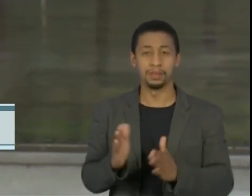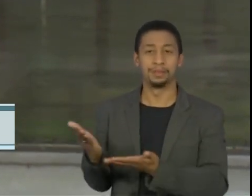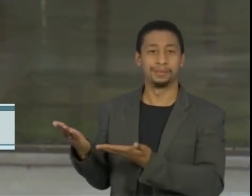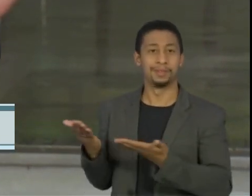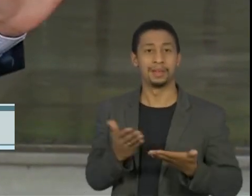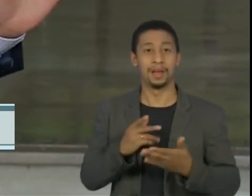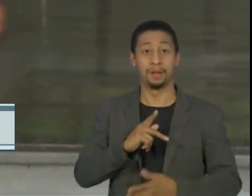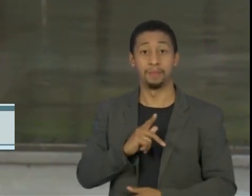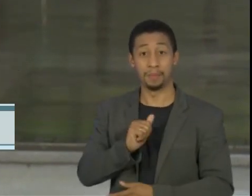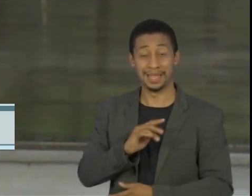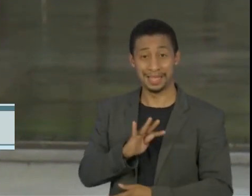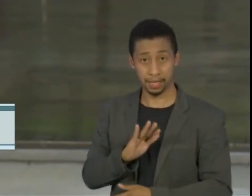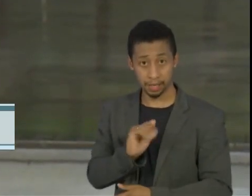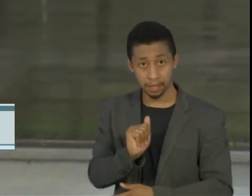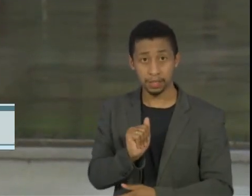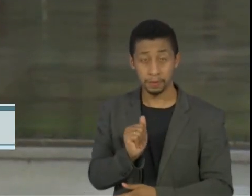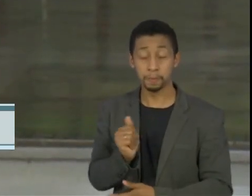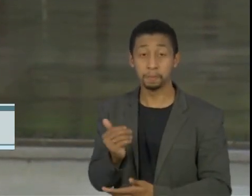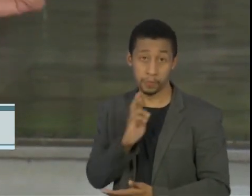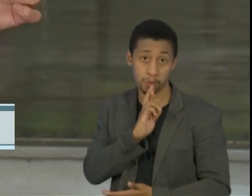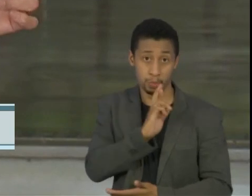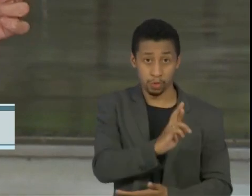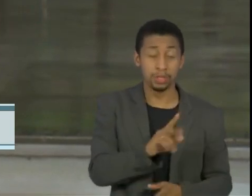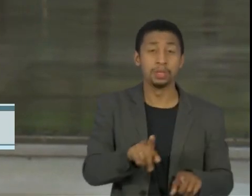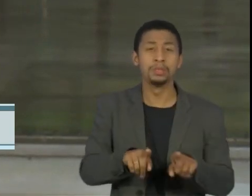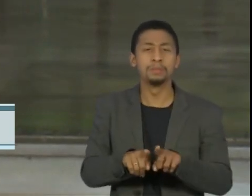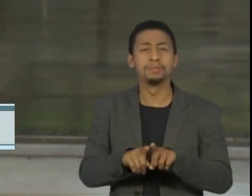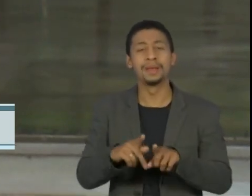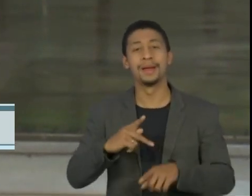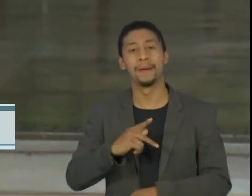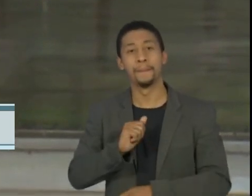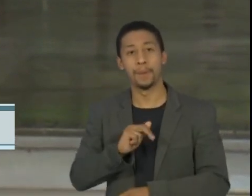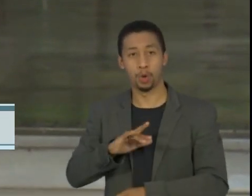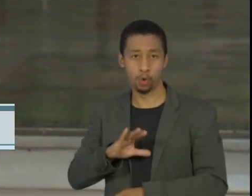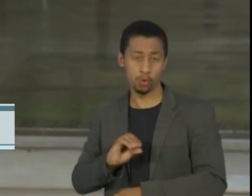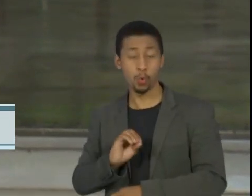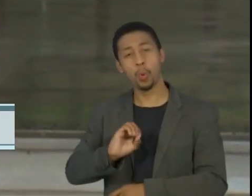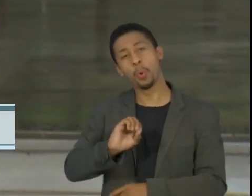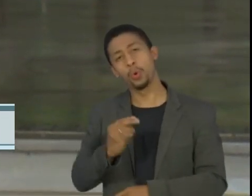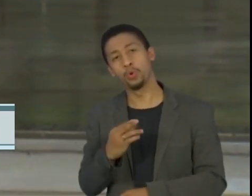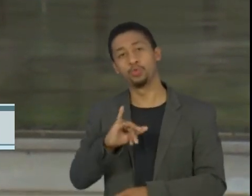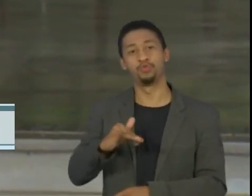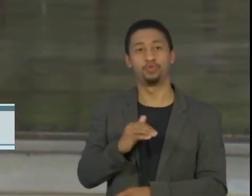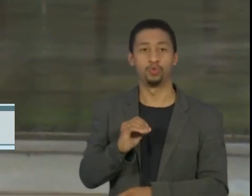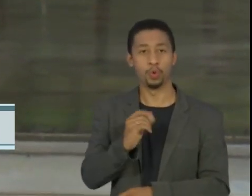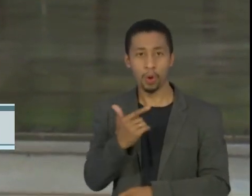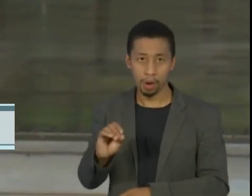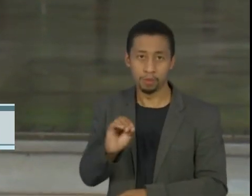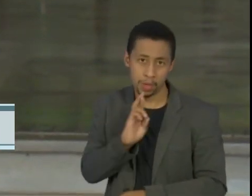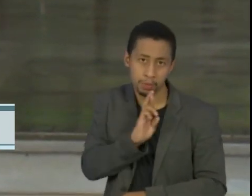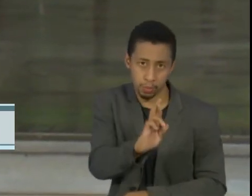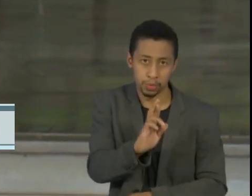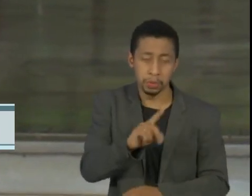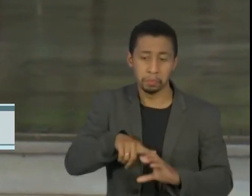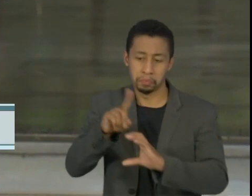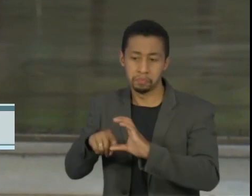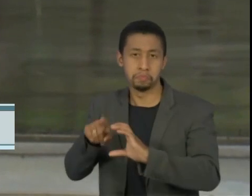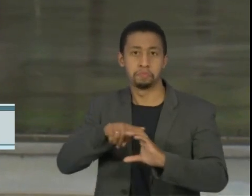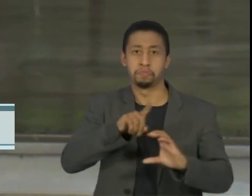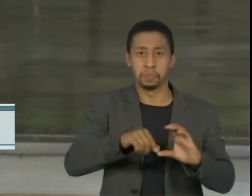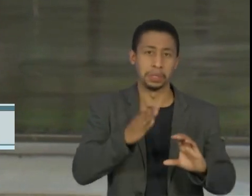Ellen e vou pedir ao Paulo Menezes ou ao João Gabardo para complementar. Os dois lados, da ciência,